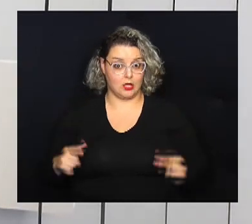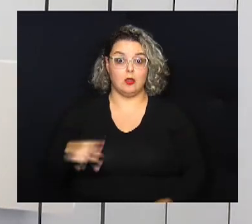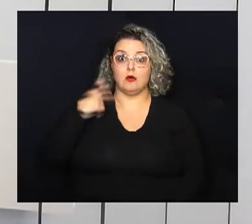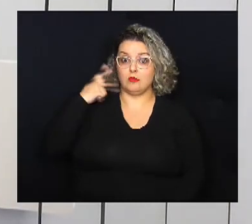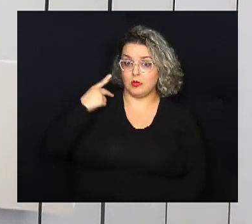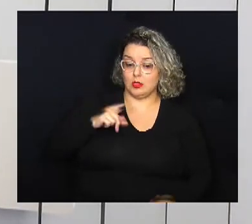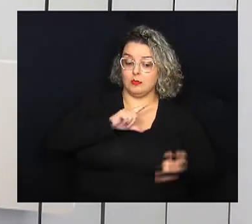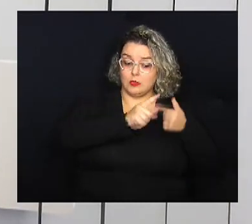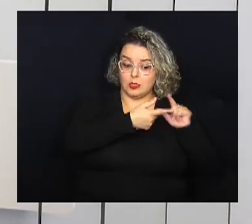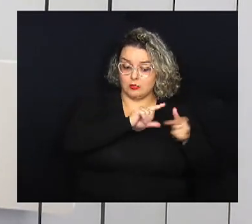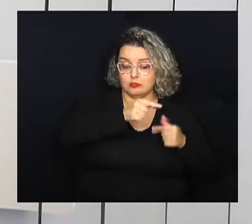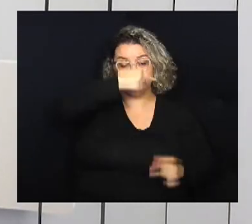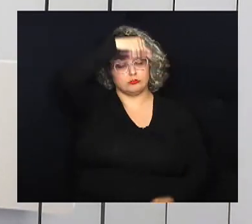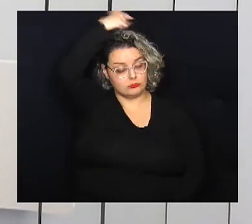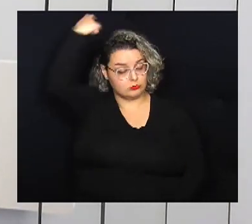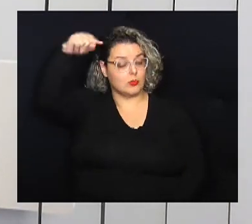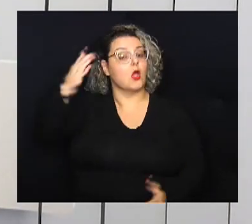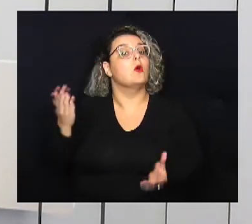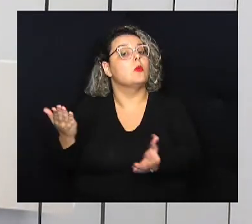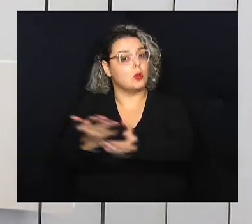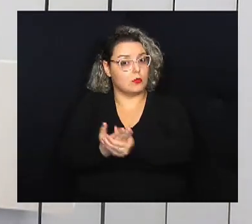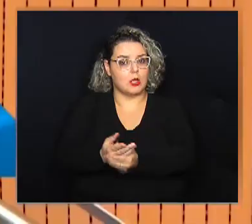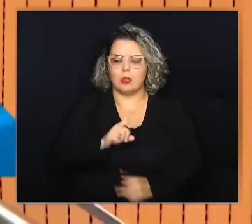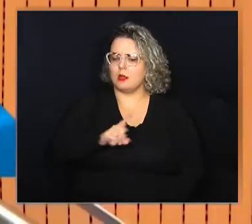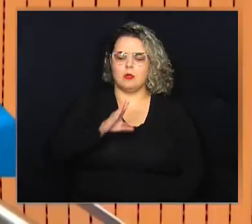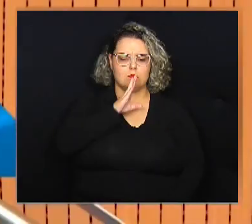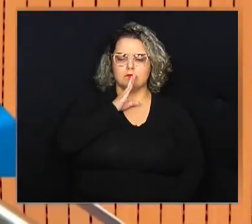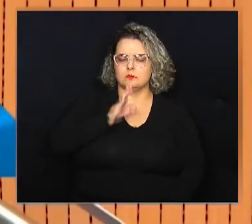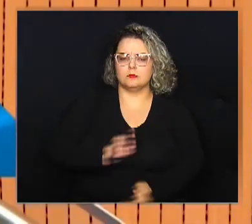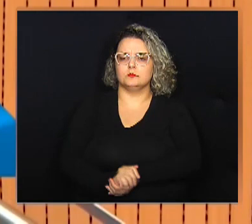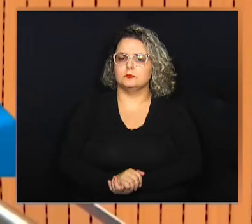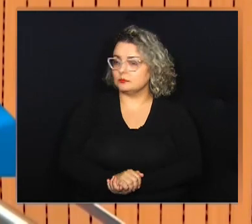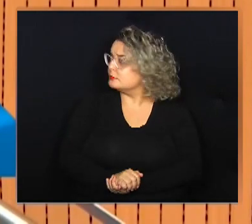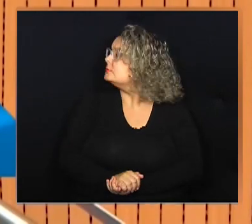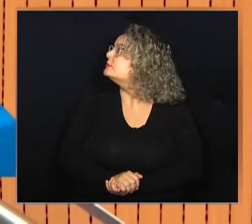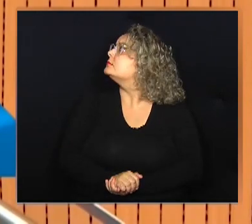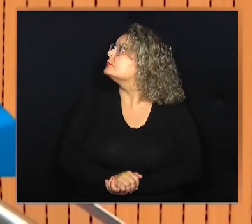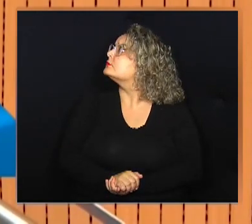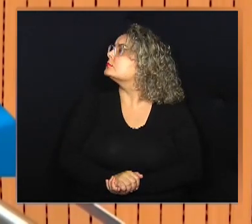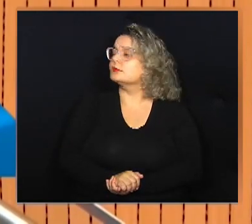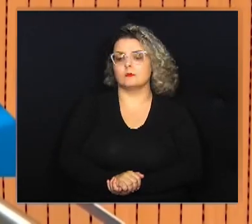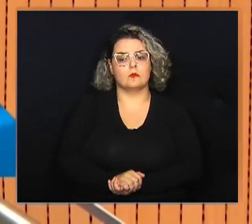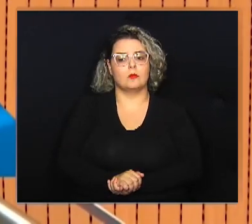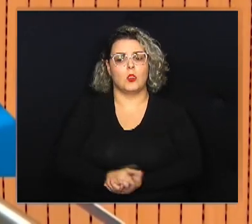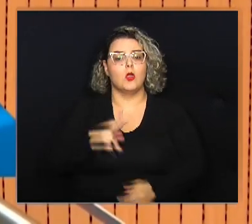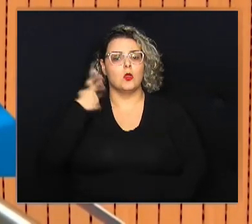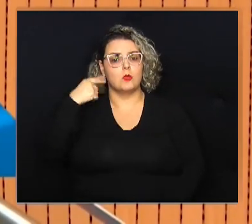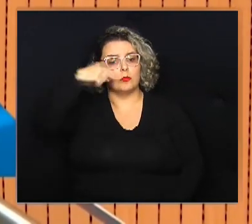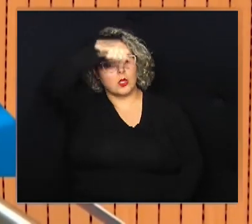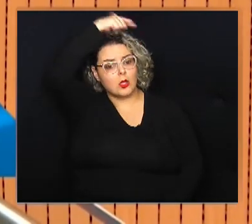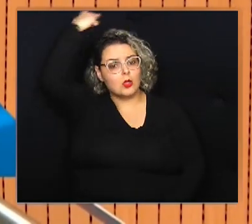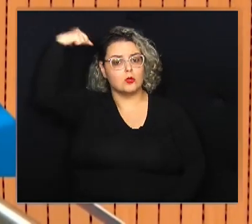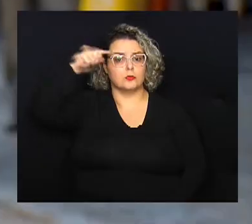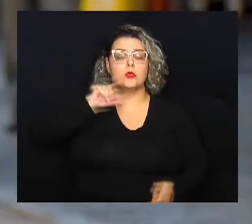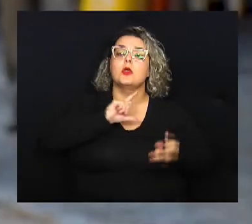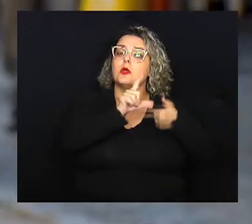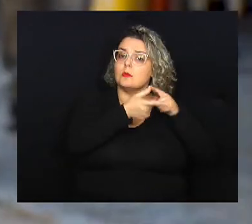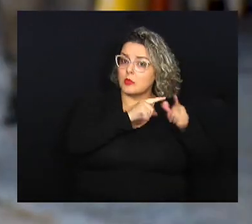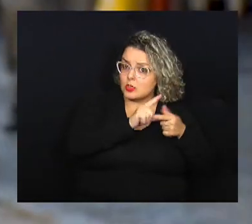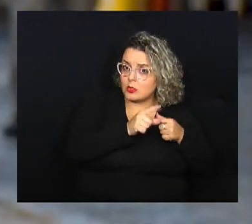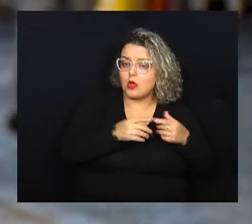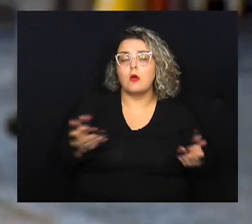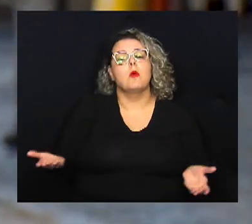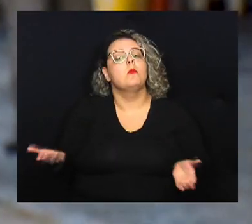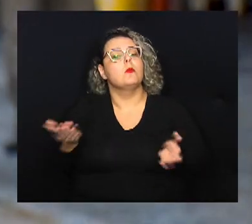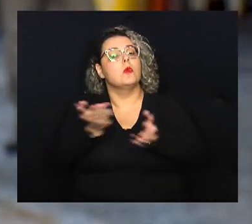Jaime protocolaram o projeto Não Se Cale. Os vereadores Paulo Gaspar e Major Jaime protocolaram